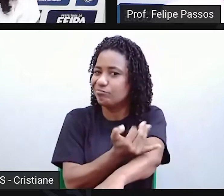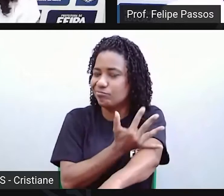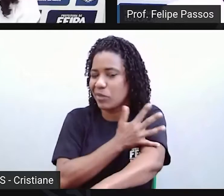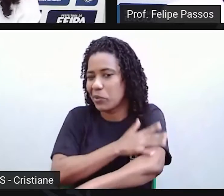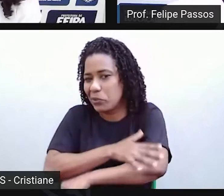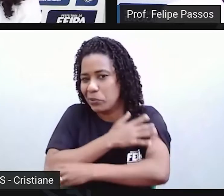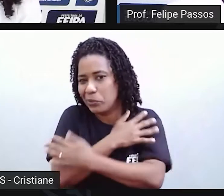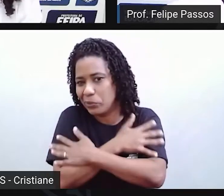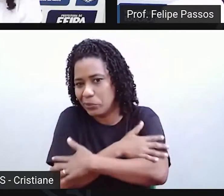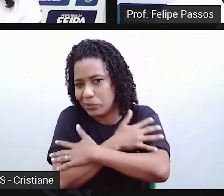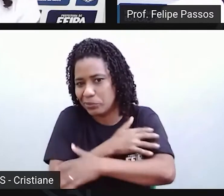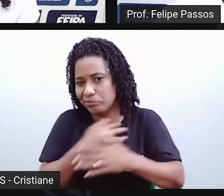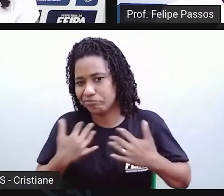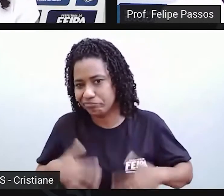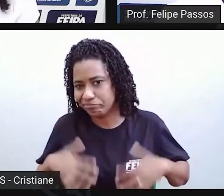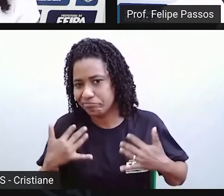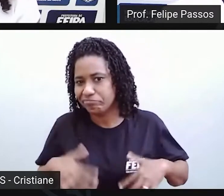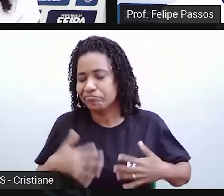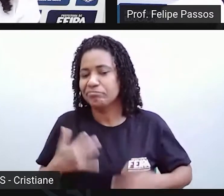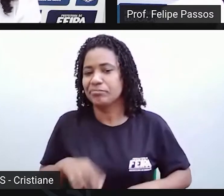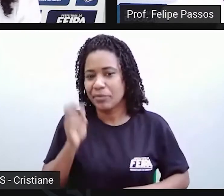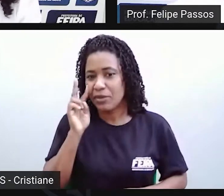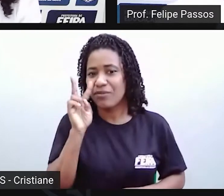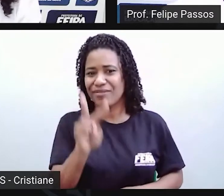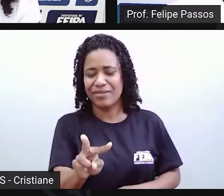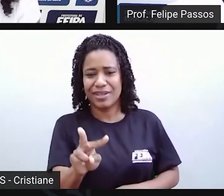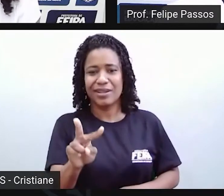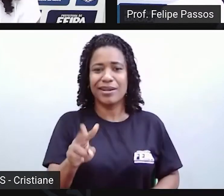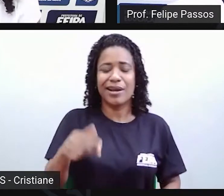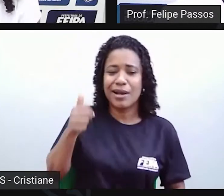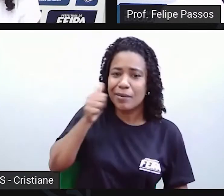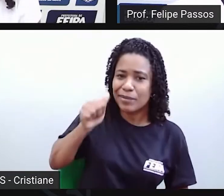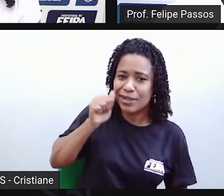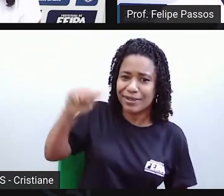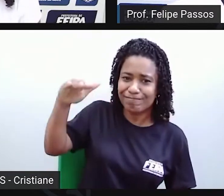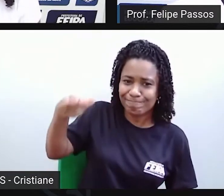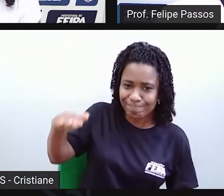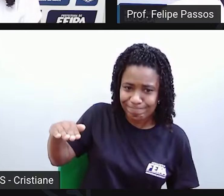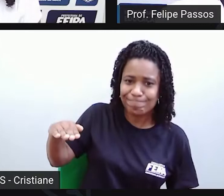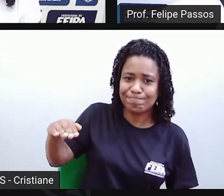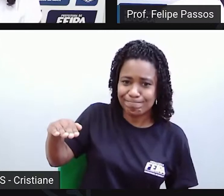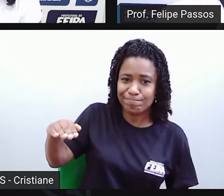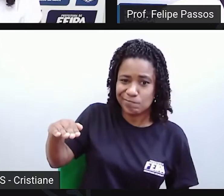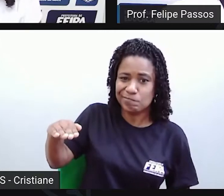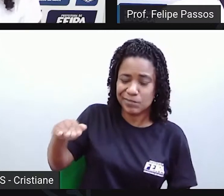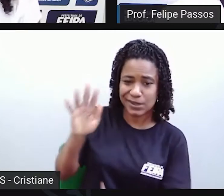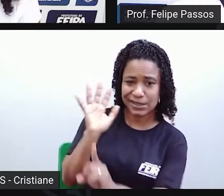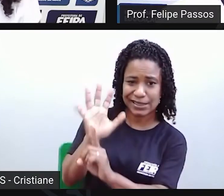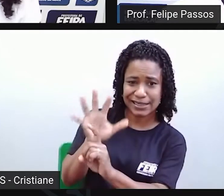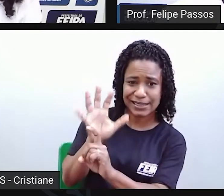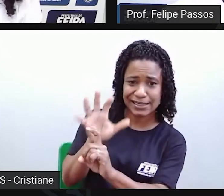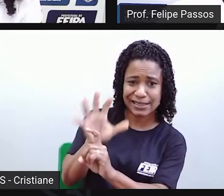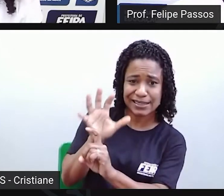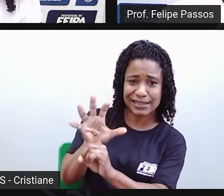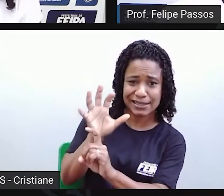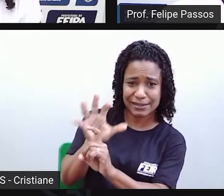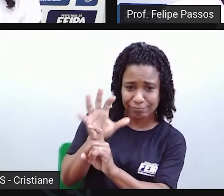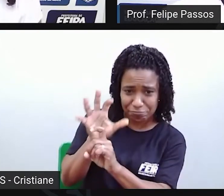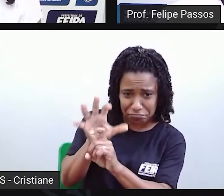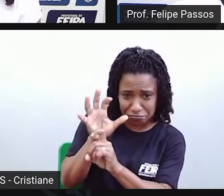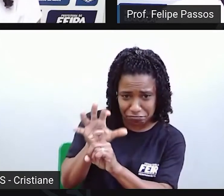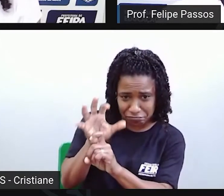está sendo retratada a pressão estética sobre o corpo de uma criança. E cada vez mais a gente percebe que as crianças têm